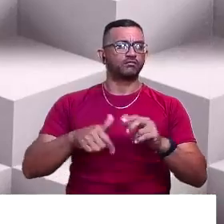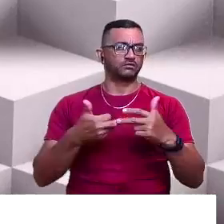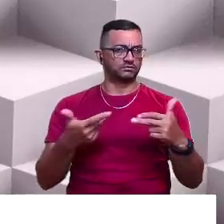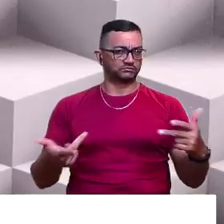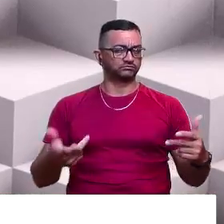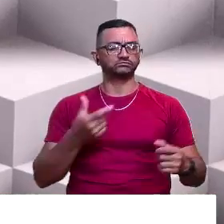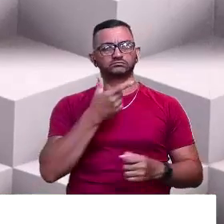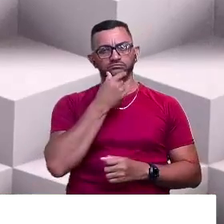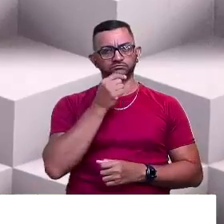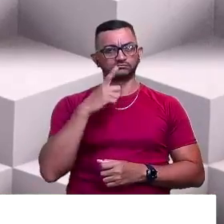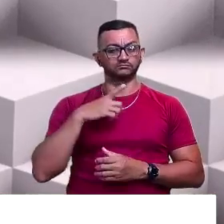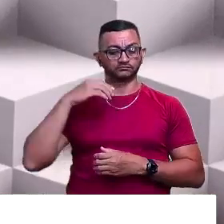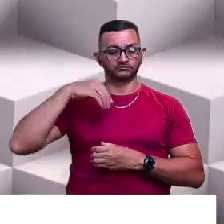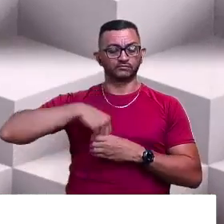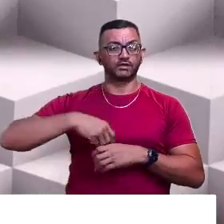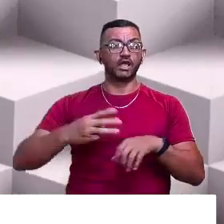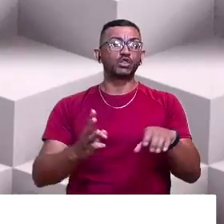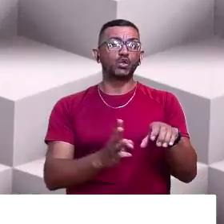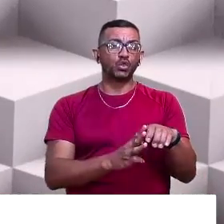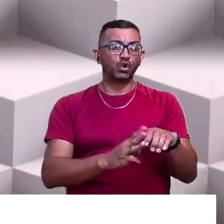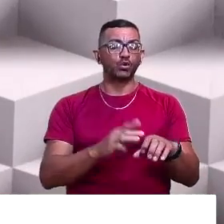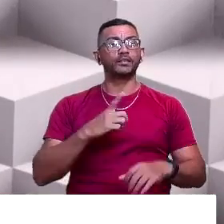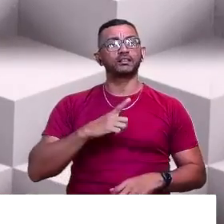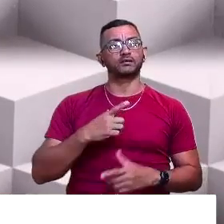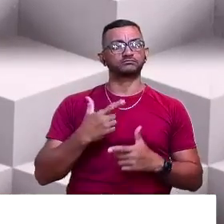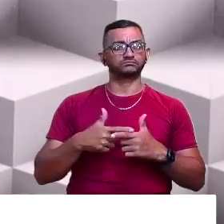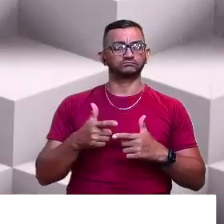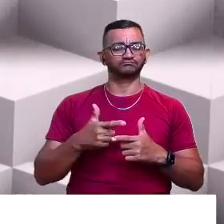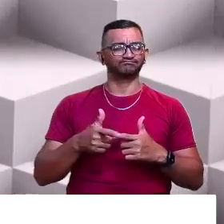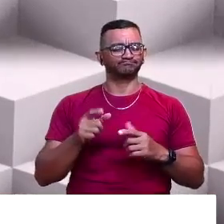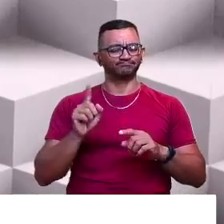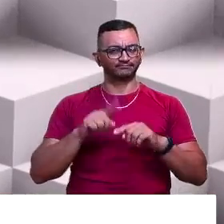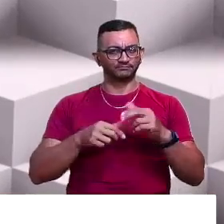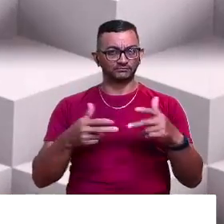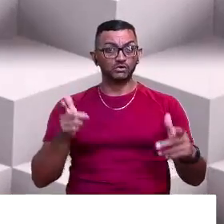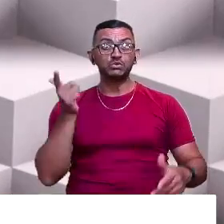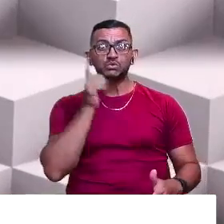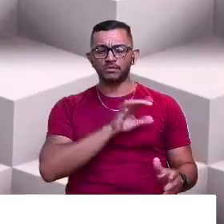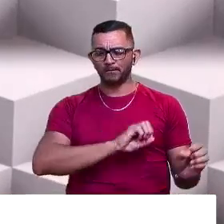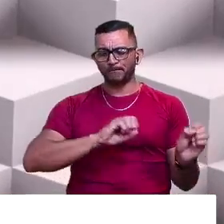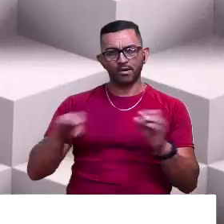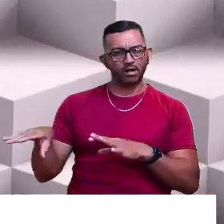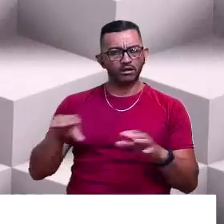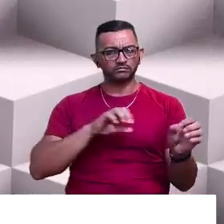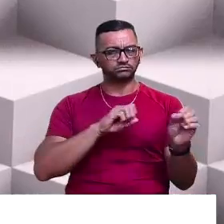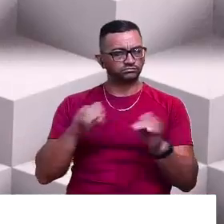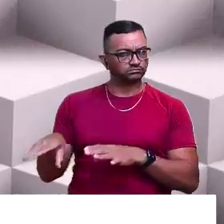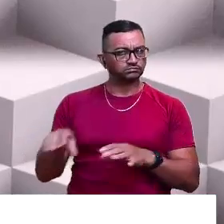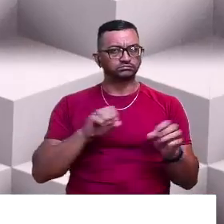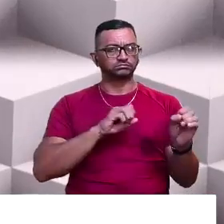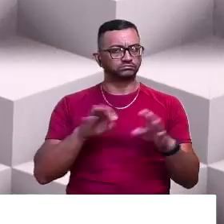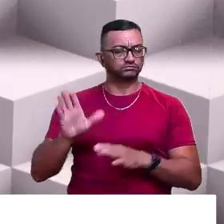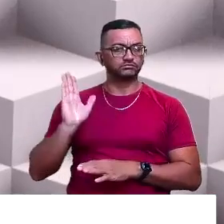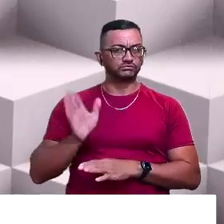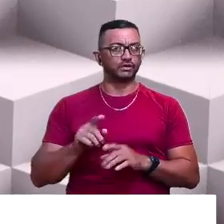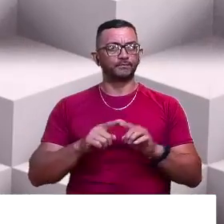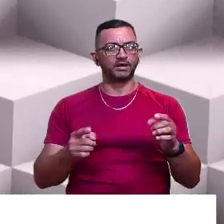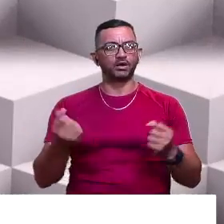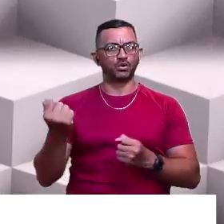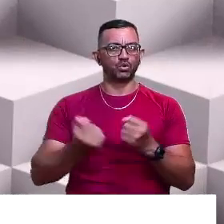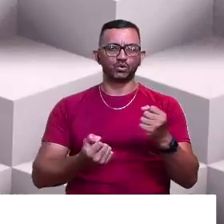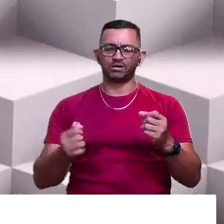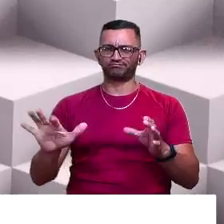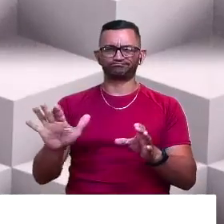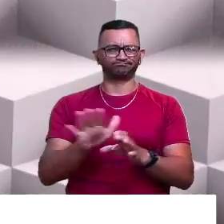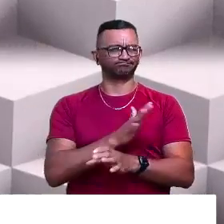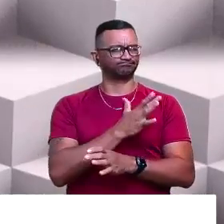salvar as mercadorias do motorista que estava dentro da Kombi, estava cheio de mercadorias. Certo. Conseguiram salvar a maior parte da mercadoria,